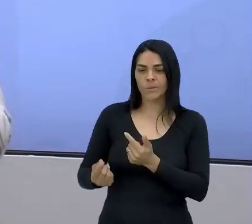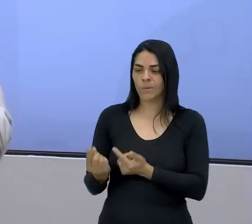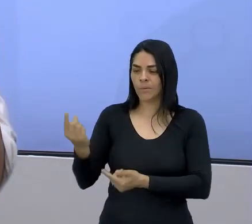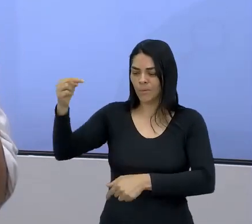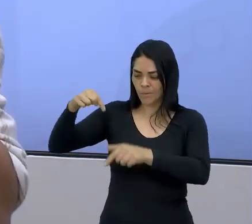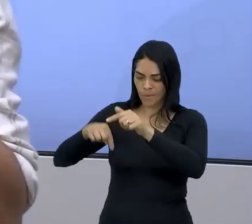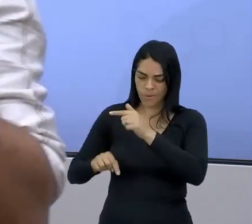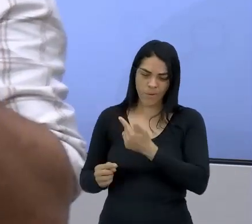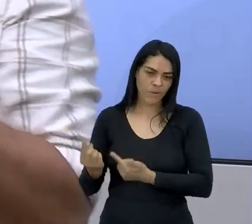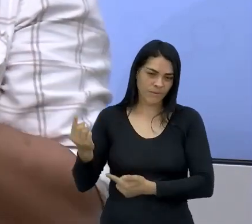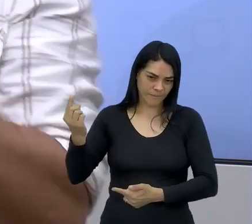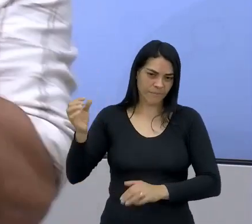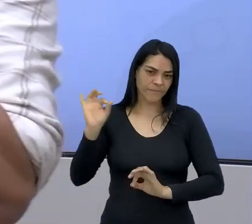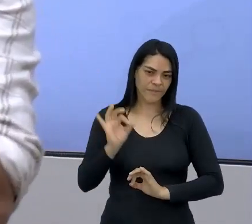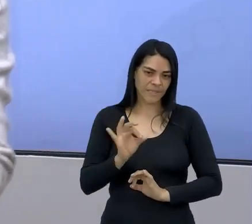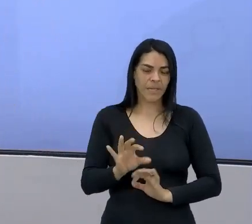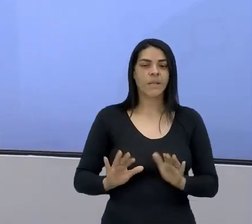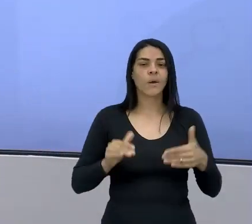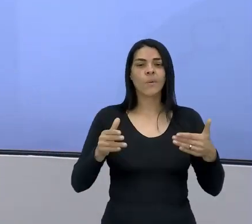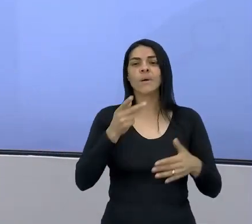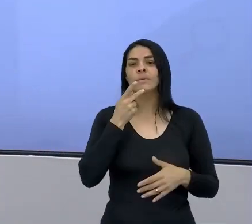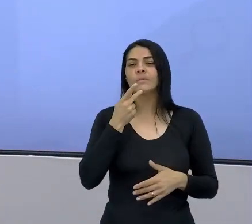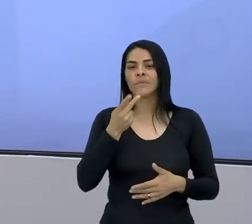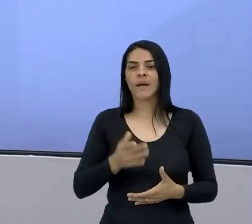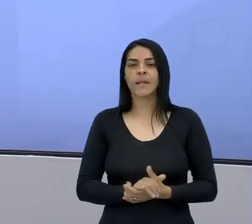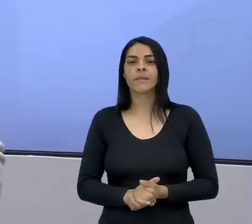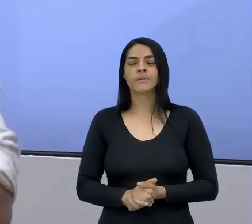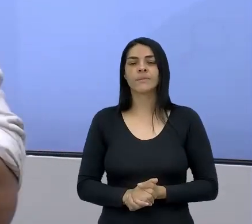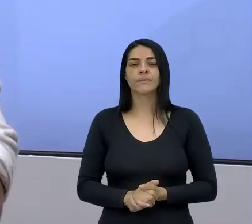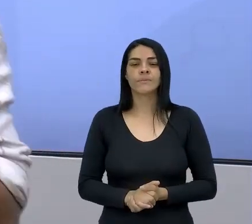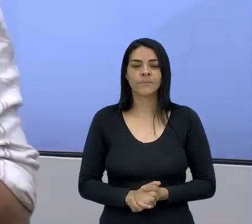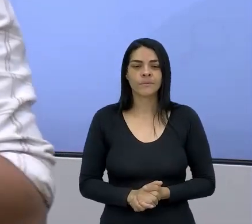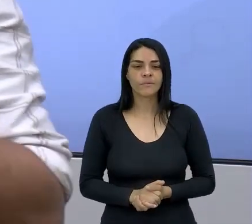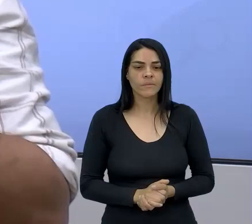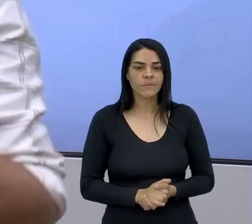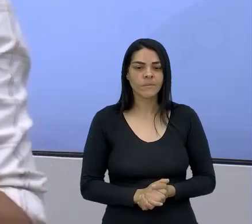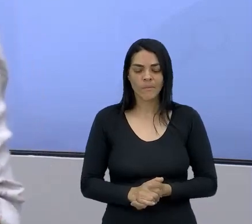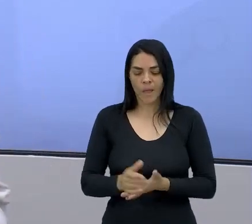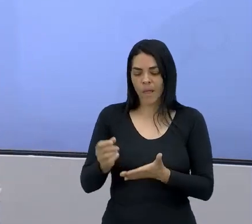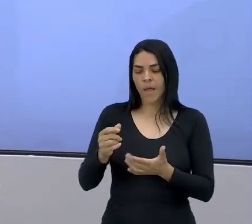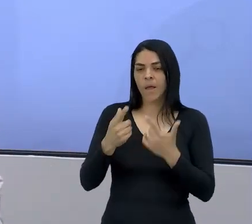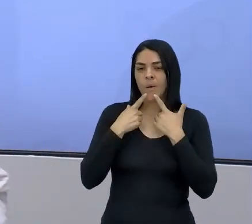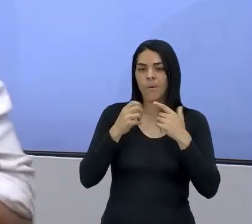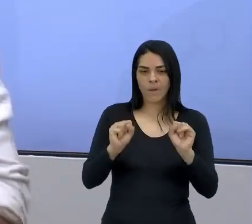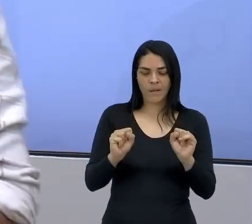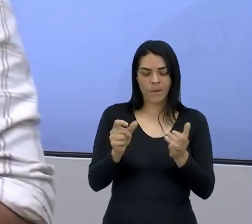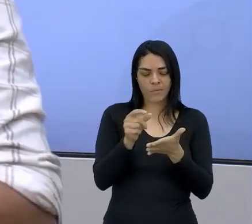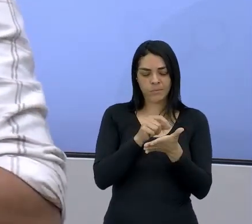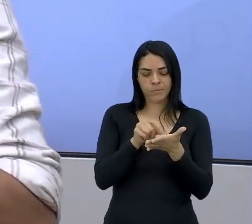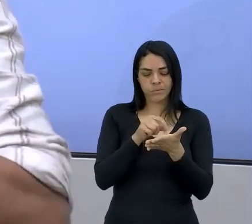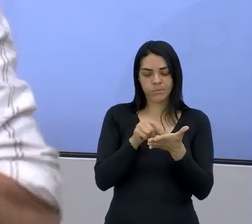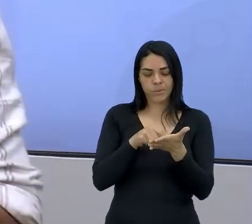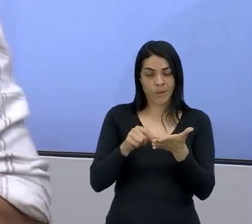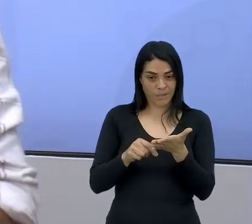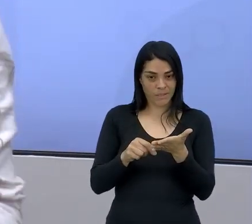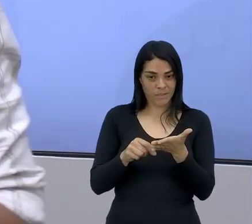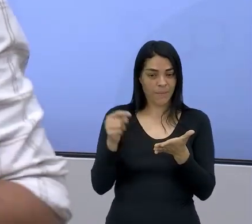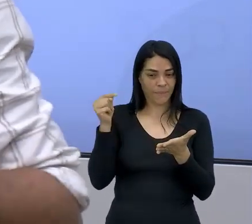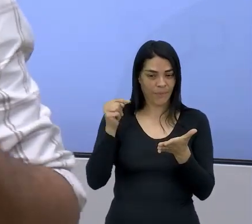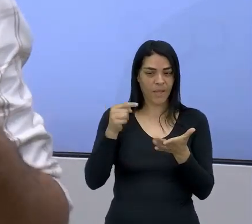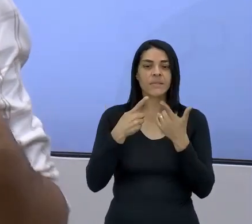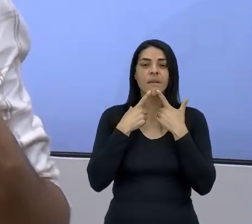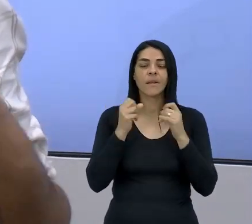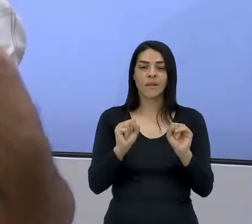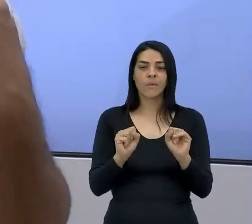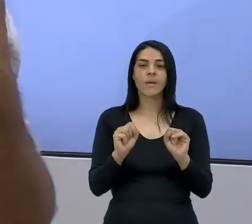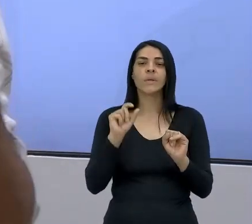ele. Gente, quando a gente está falando do Arduino, a gente está escrevendo numa linguagem, tá? Essa linguagem é o que